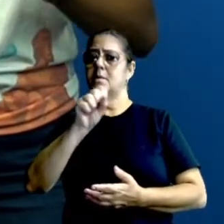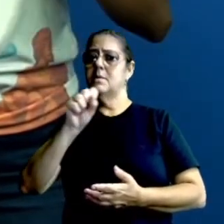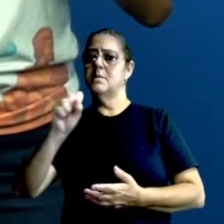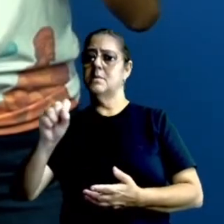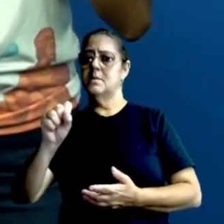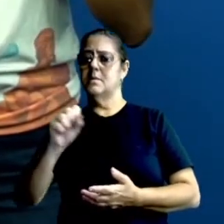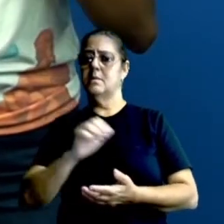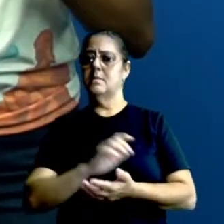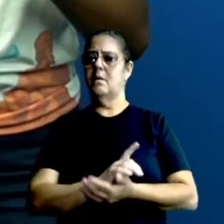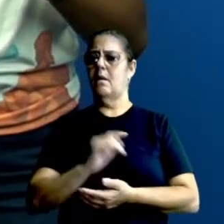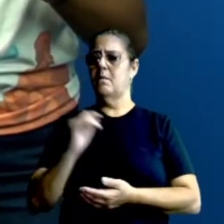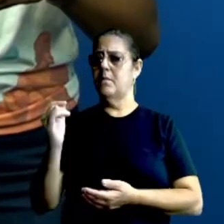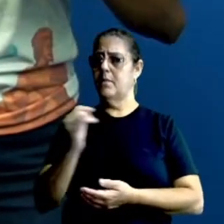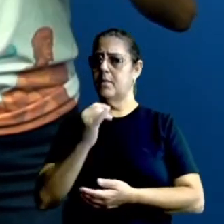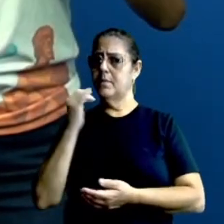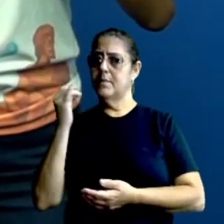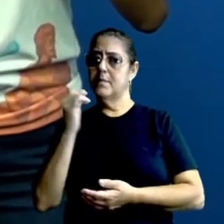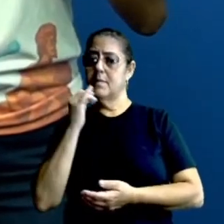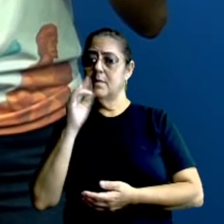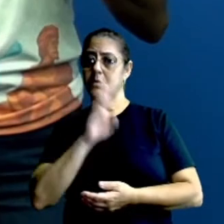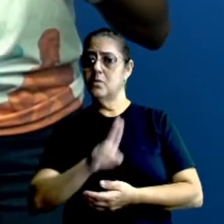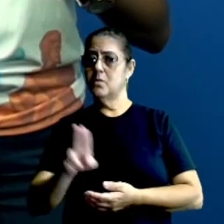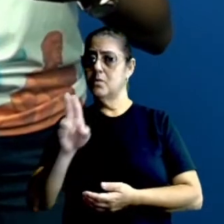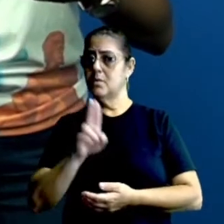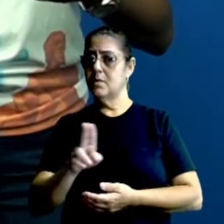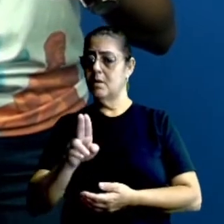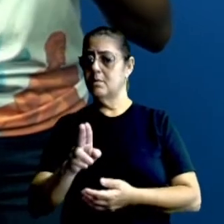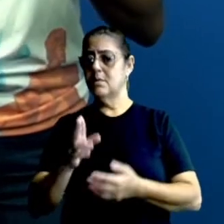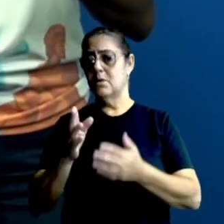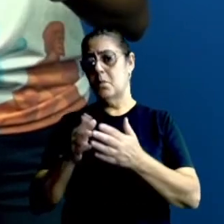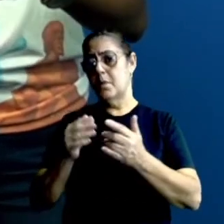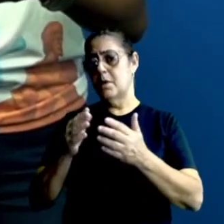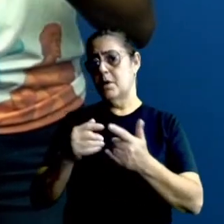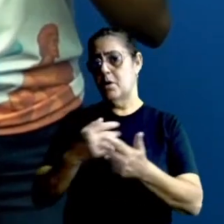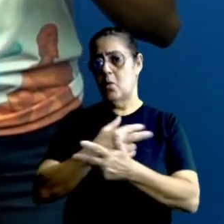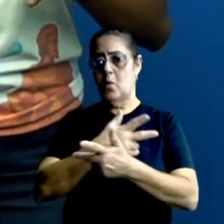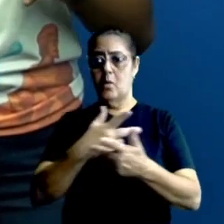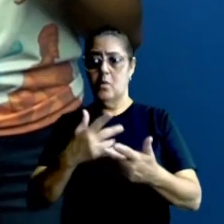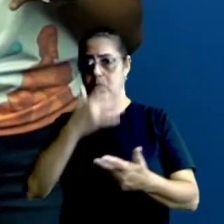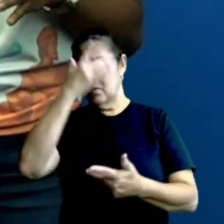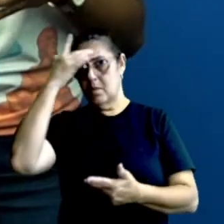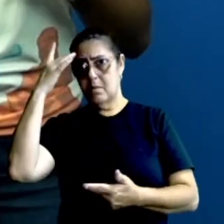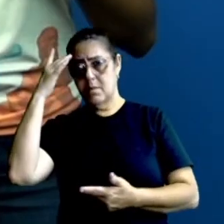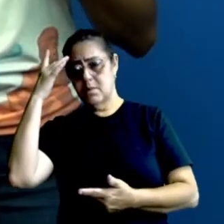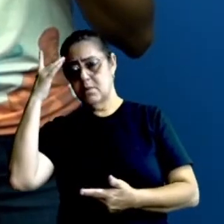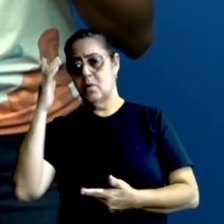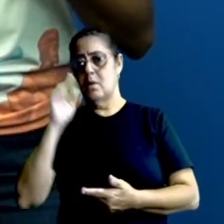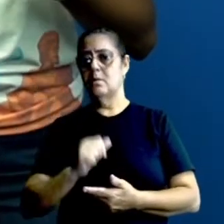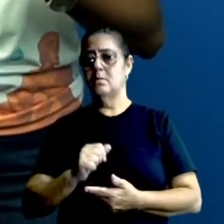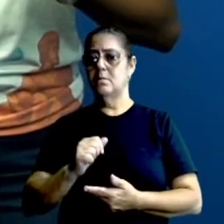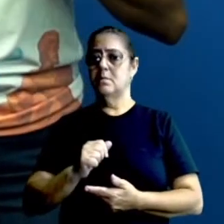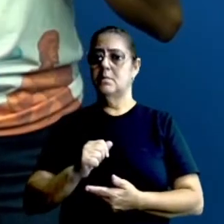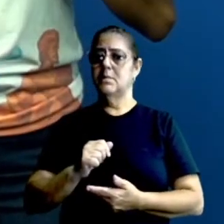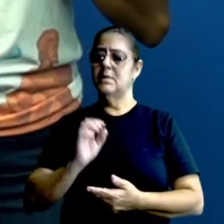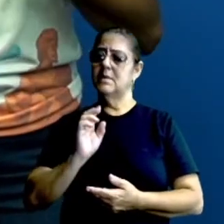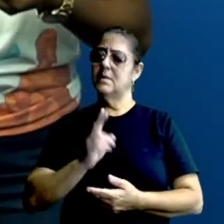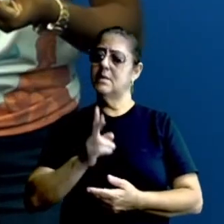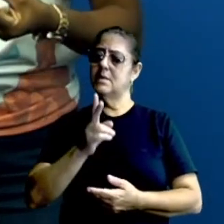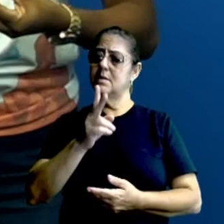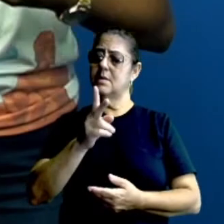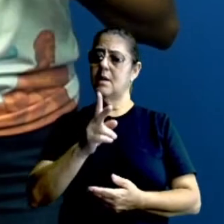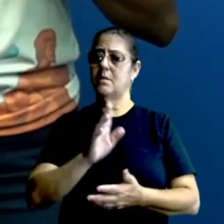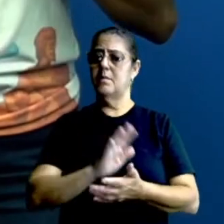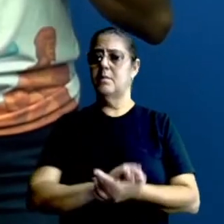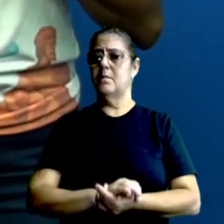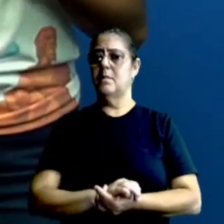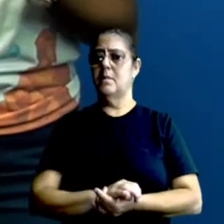muito utilizado e é essencial gente se a gente está pedindo algo para alguém eu preciso sempre colocar uma expressão ali